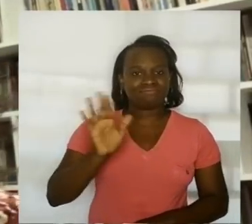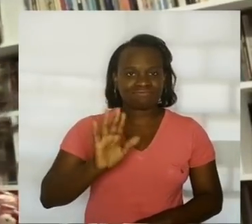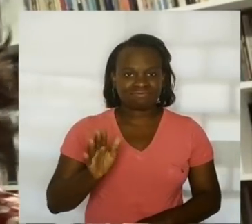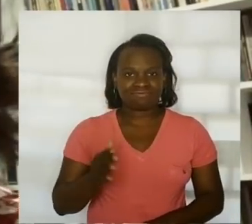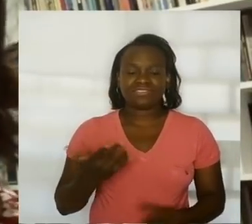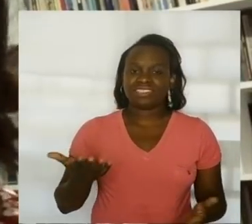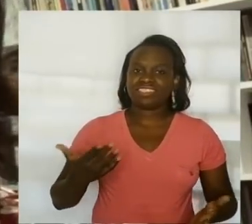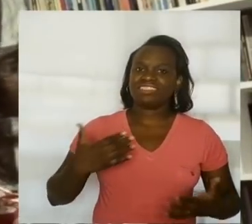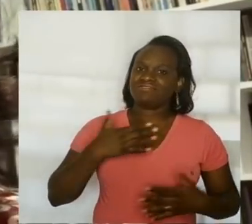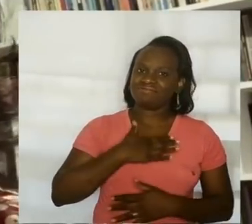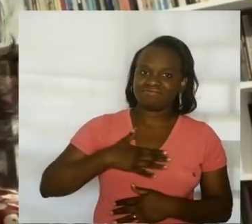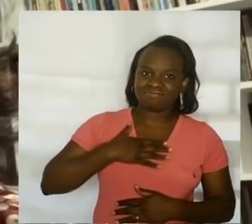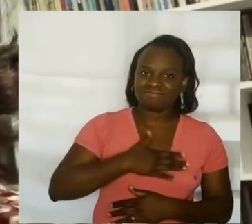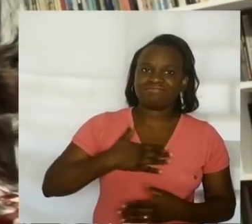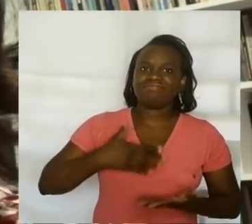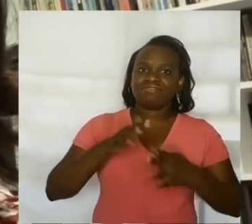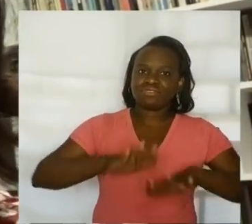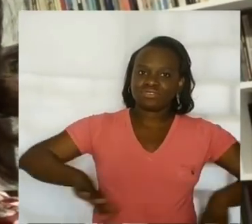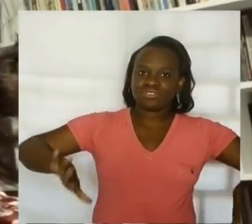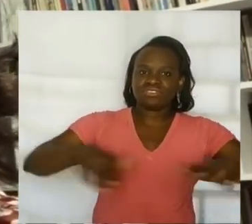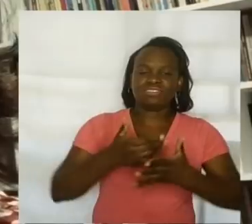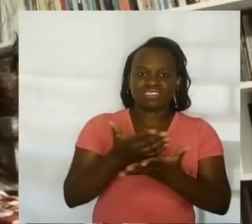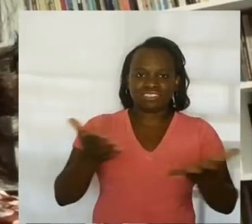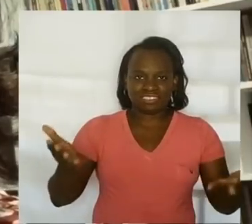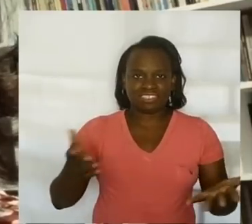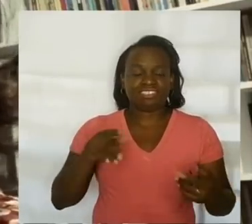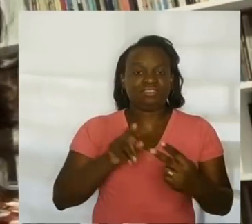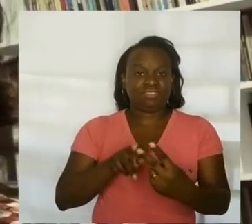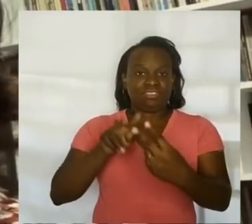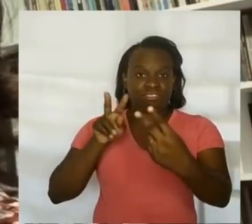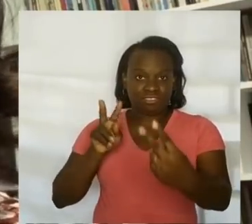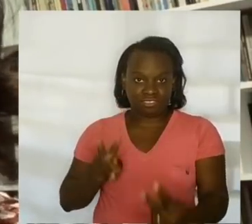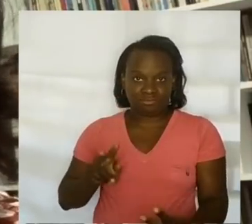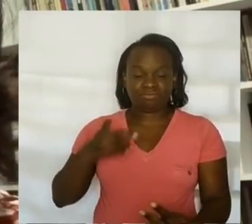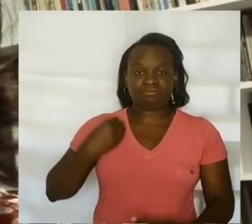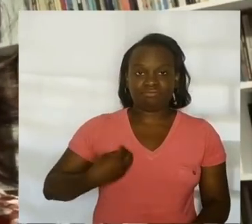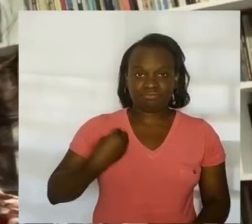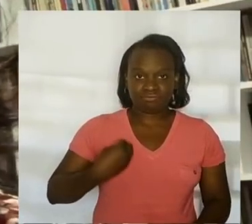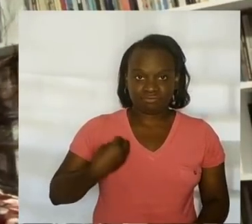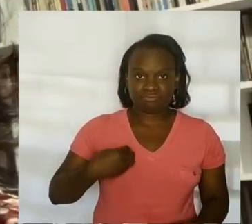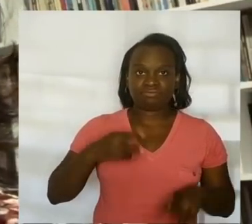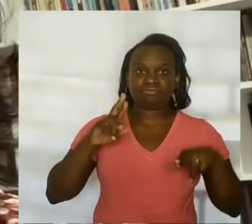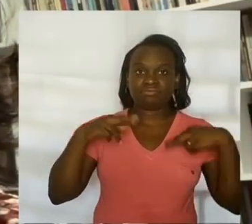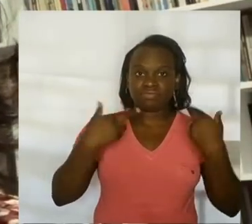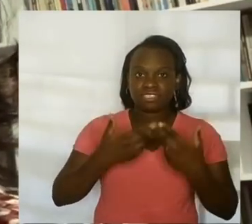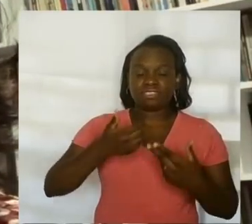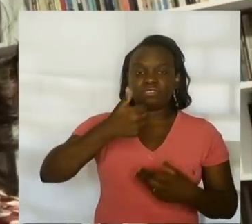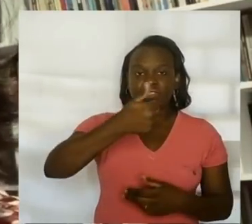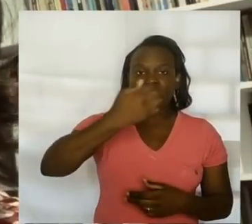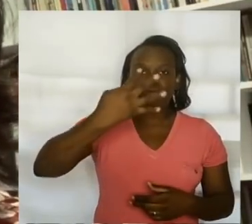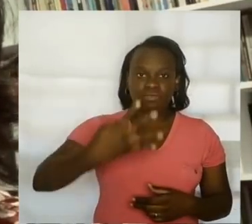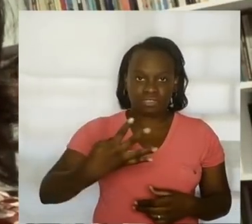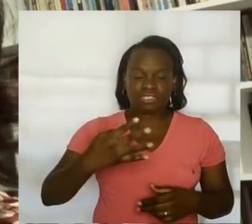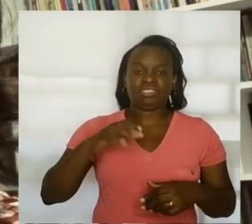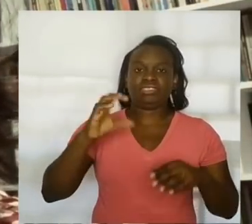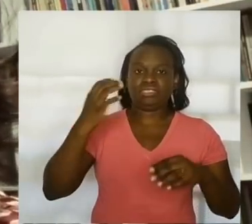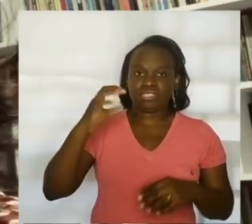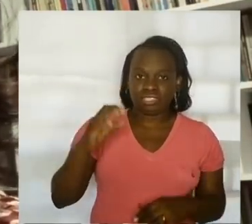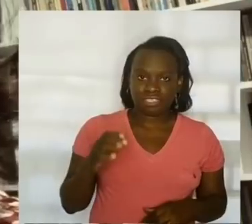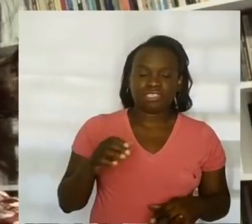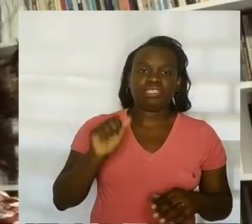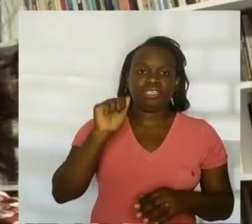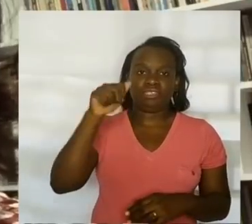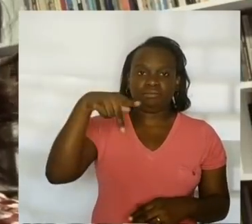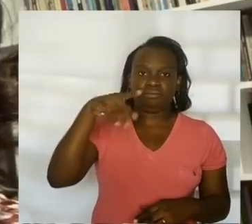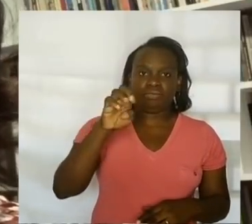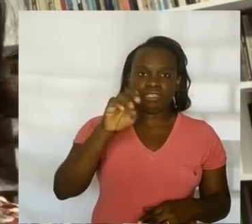Olá, eu quero saudar a todas e todos vocês que estão virtualmente presentes na nossa 14ª Reunião